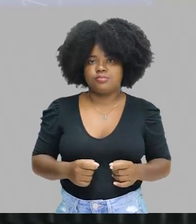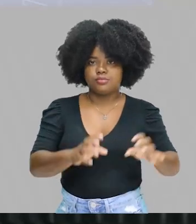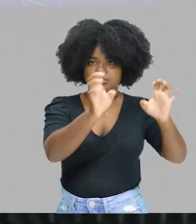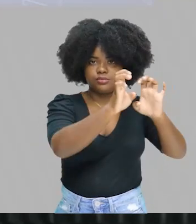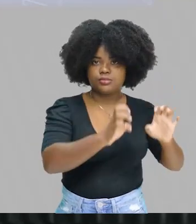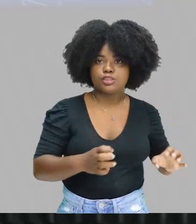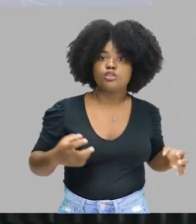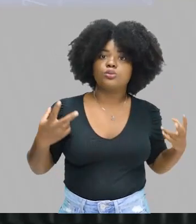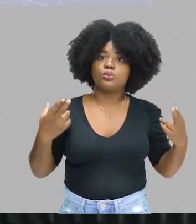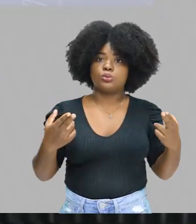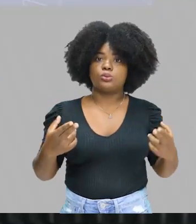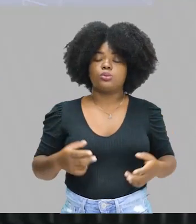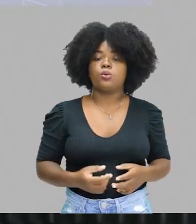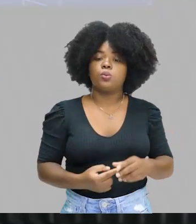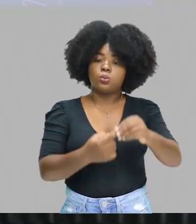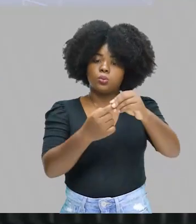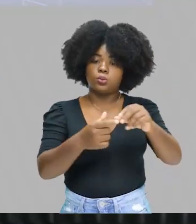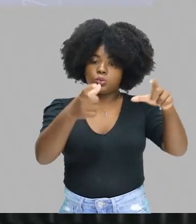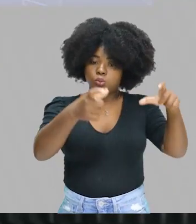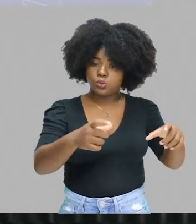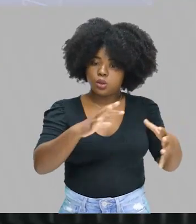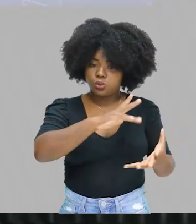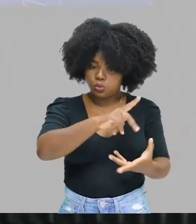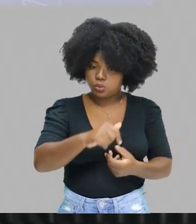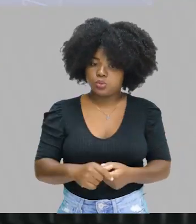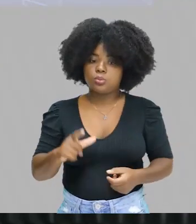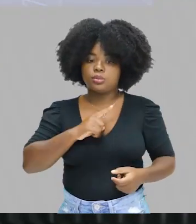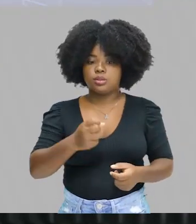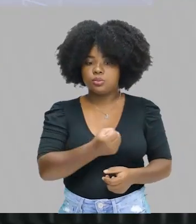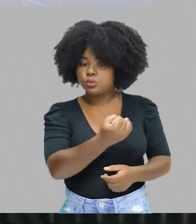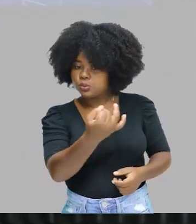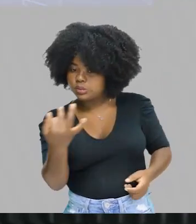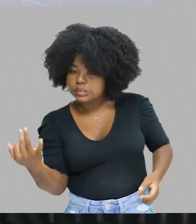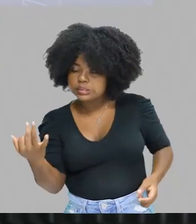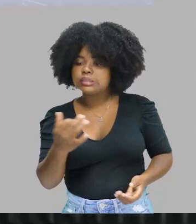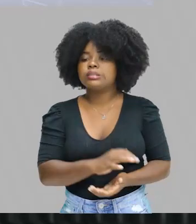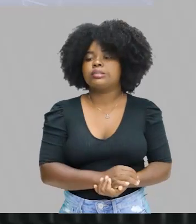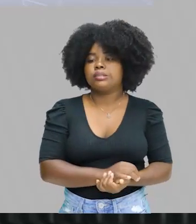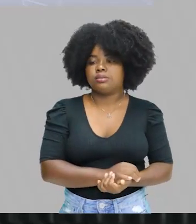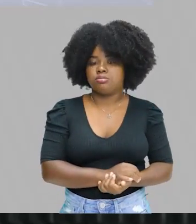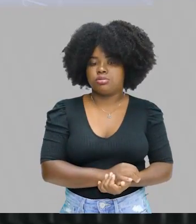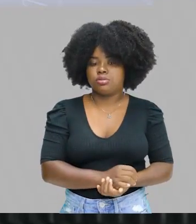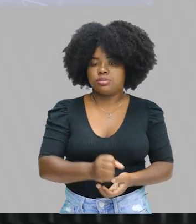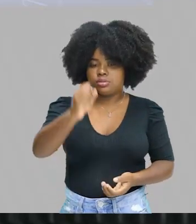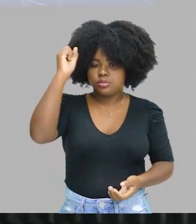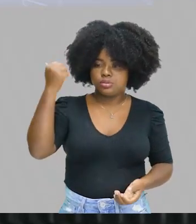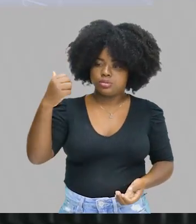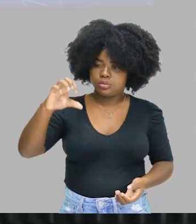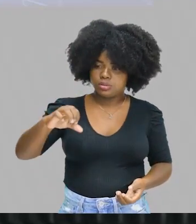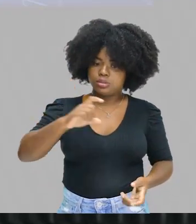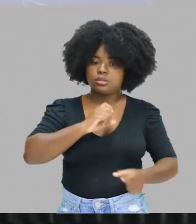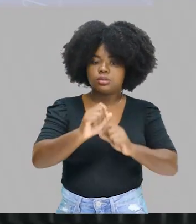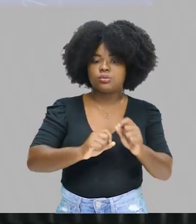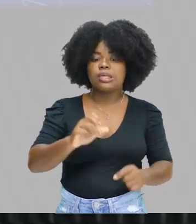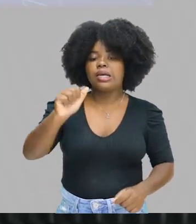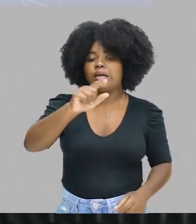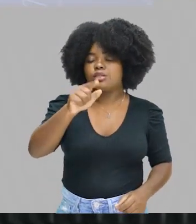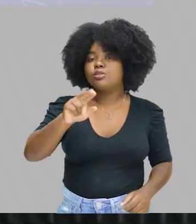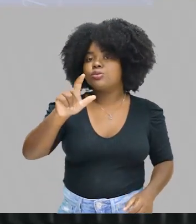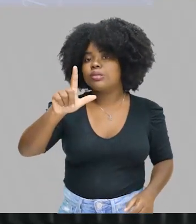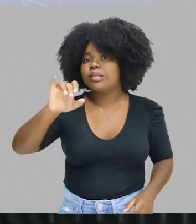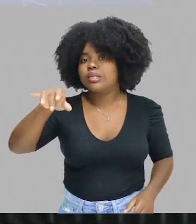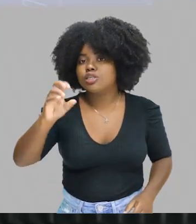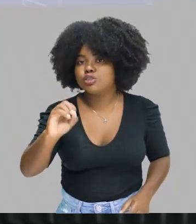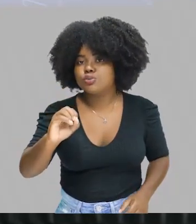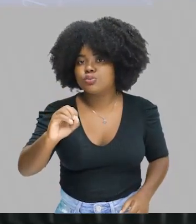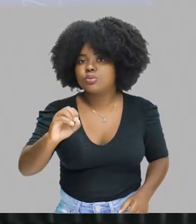único lugar do mundo que tem a maior quantidade de casarões coloniais construídos no século XIX com azulejos na fachada. Então, na hora que eu